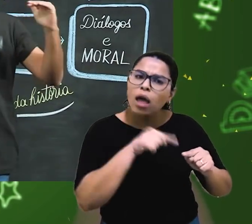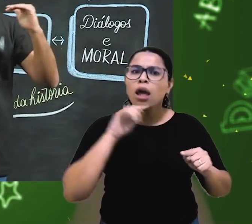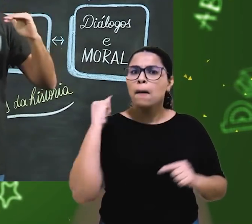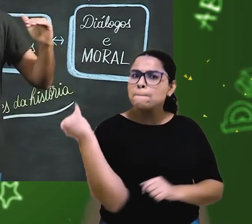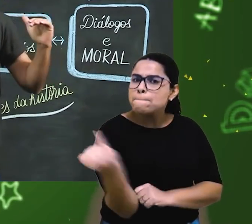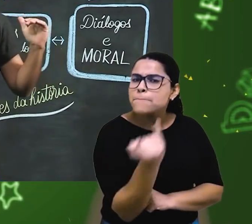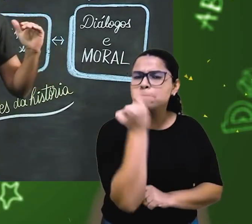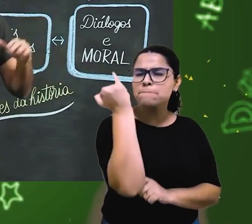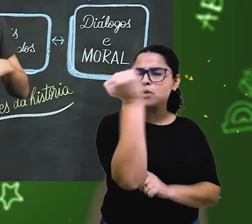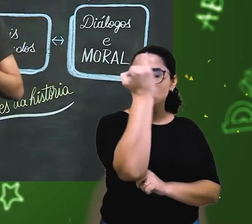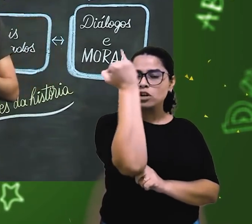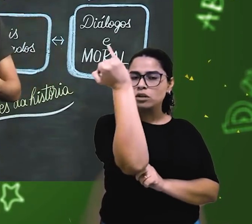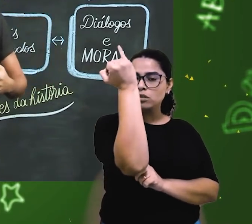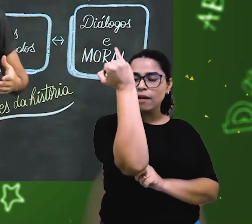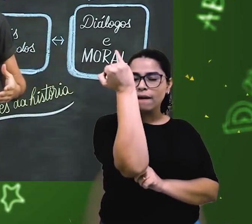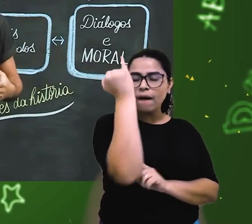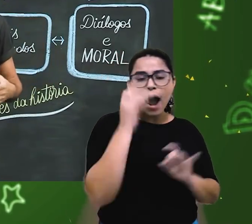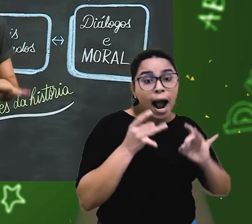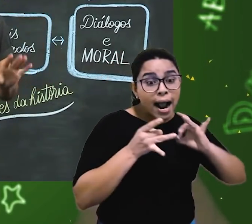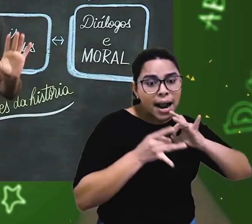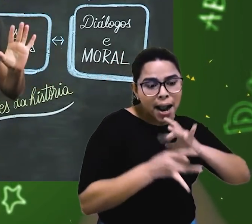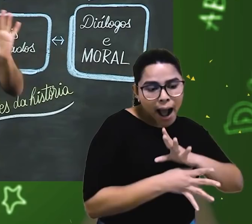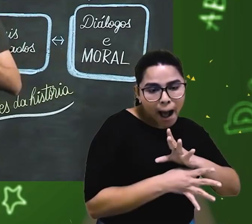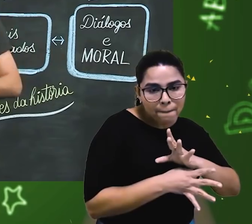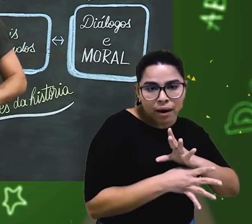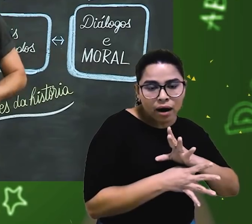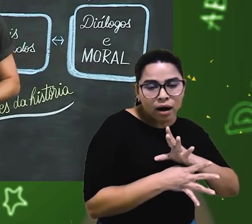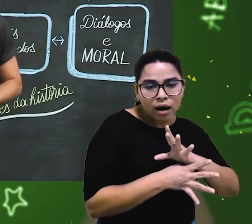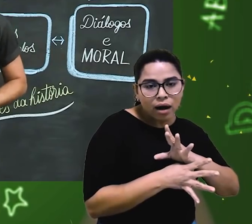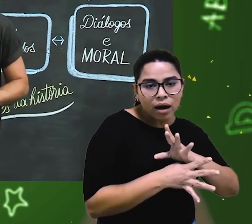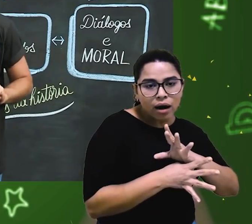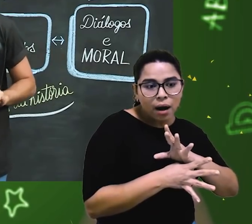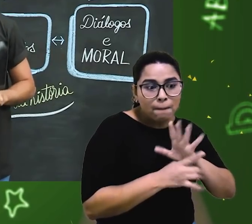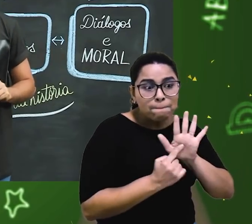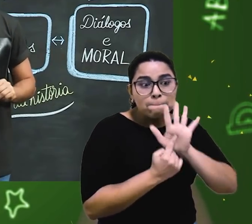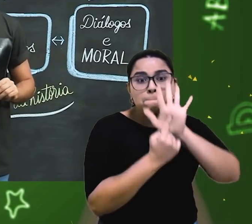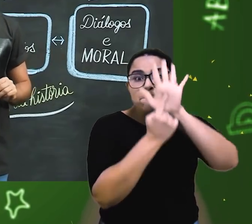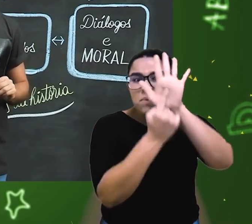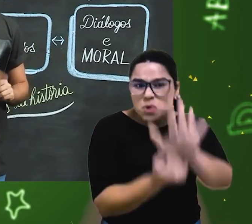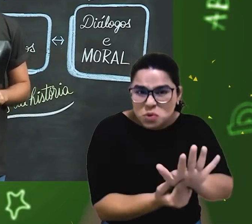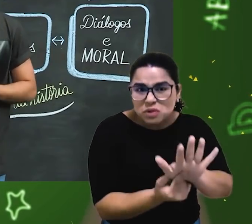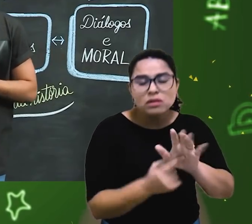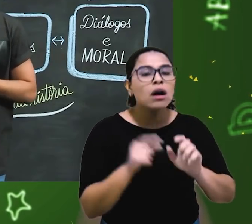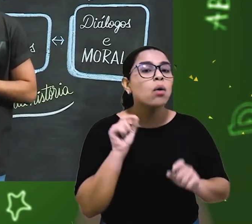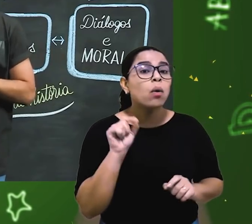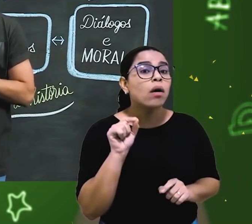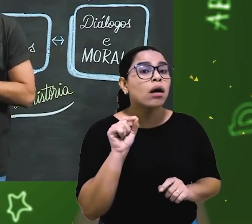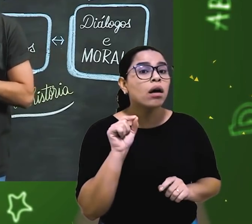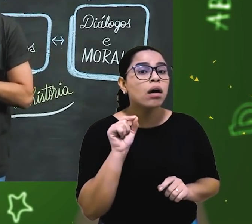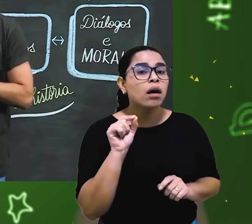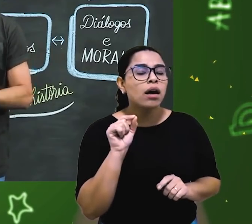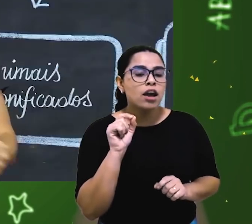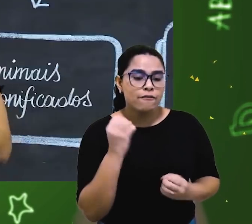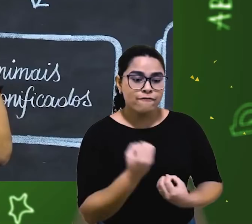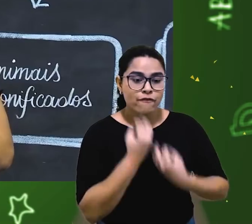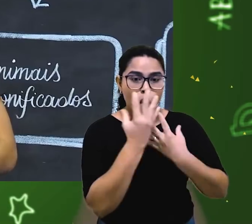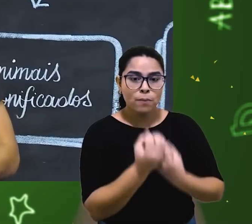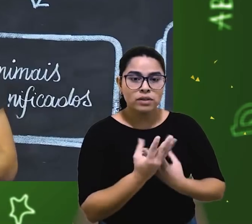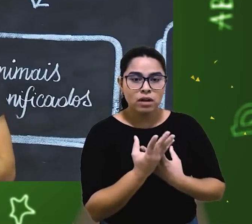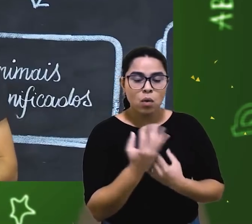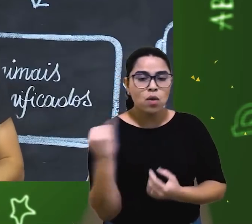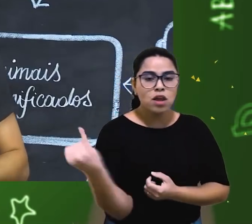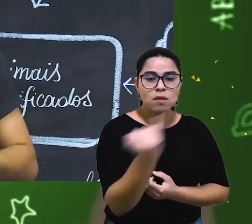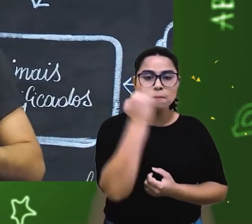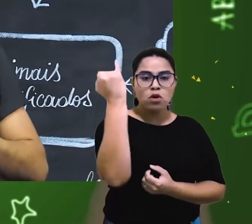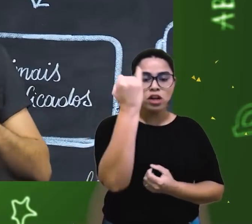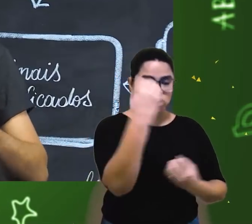que os personagens personificados quiseram mostrar pra gente. Eles não estavam ali à toa, eles estavam ali querendo transmitir algum tipo de informação. Sabe o que é